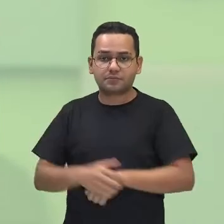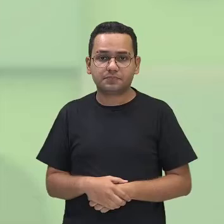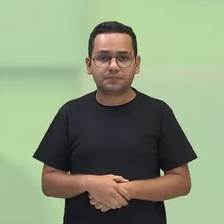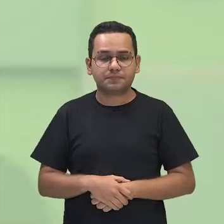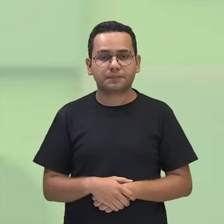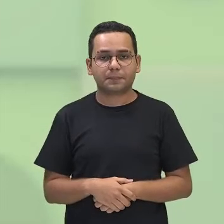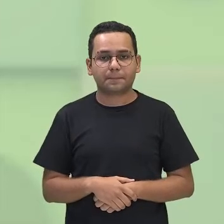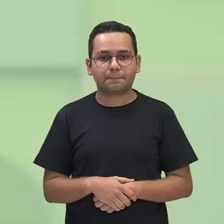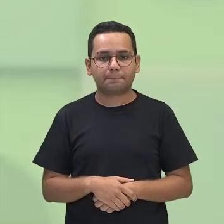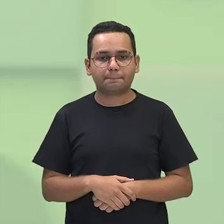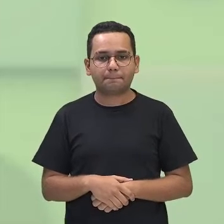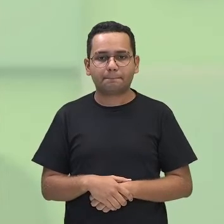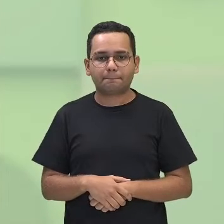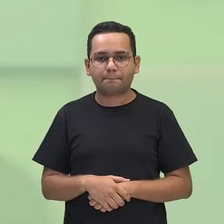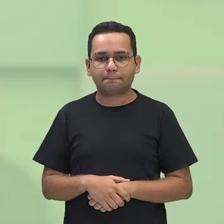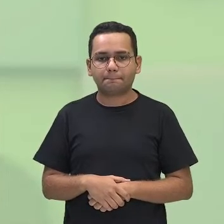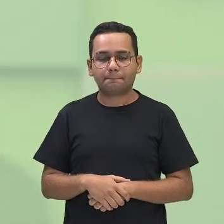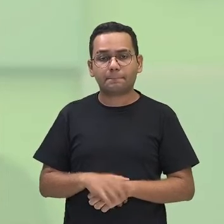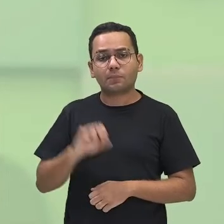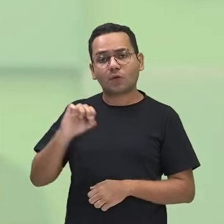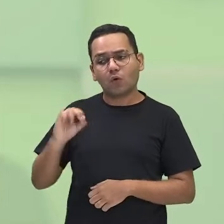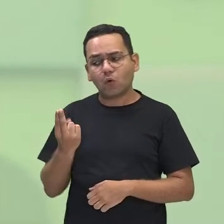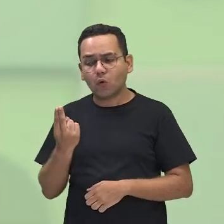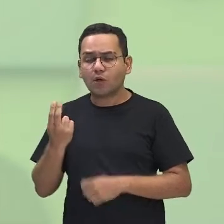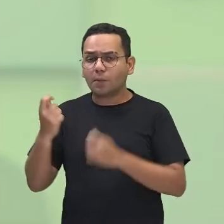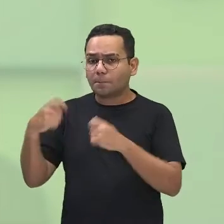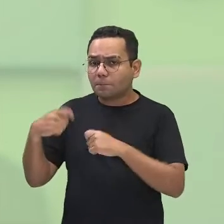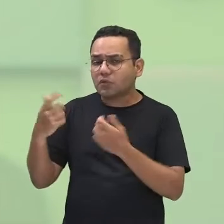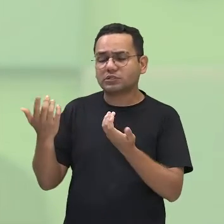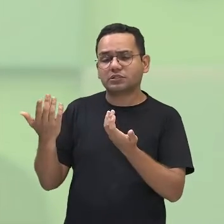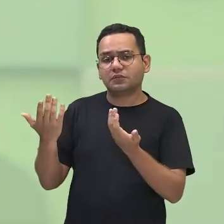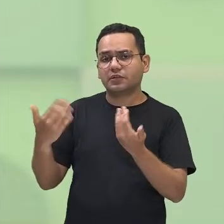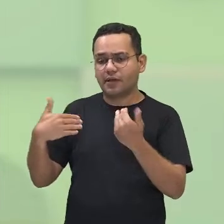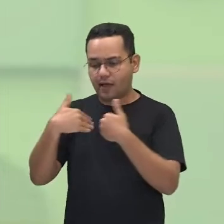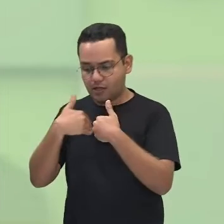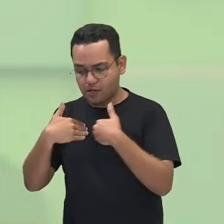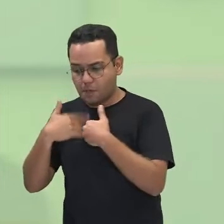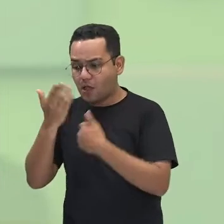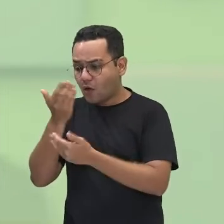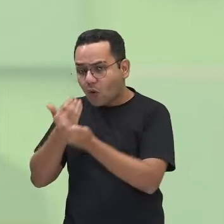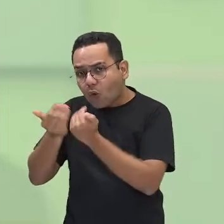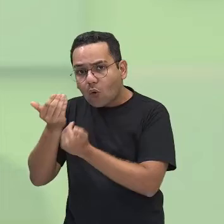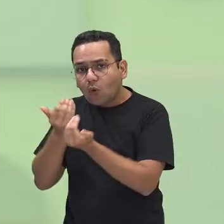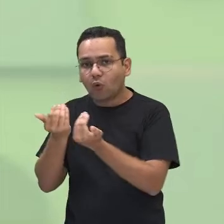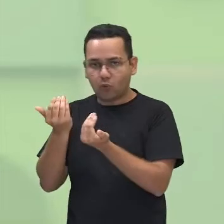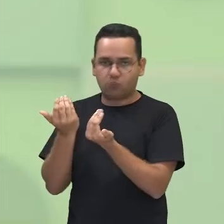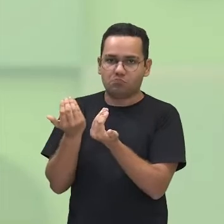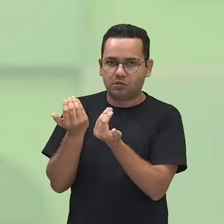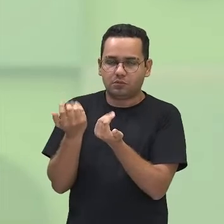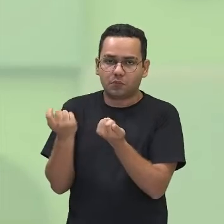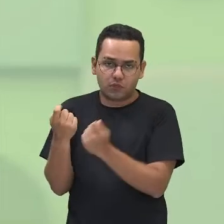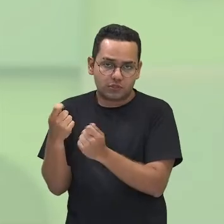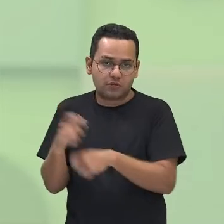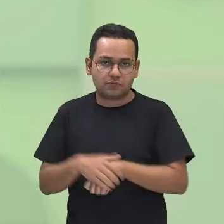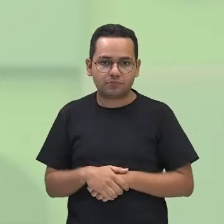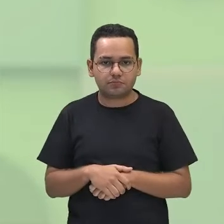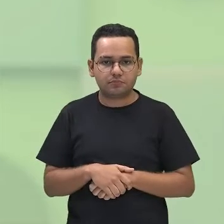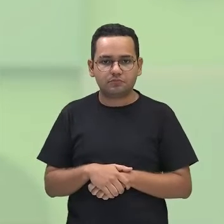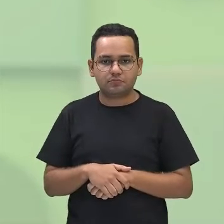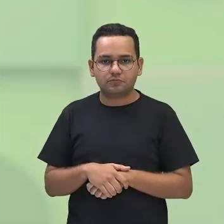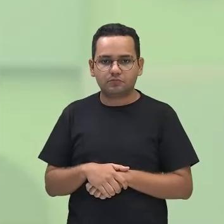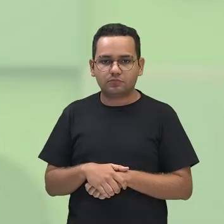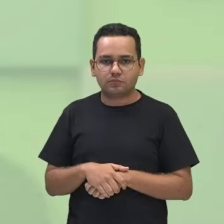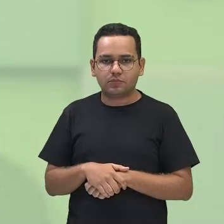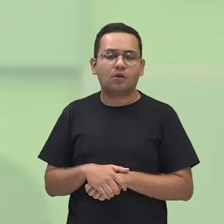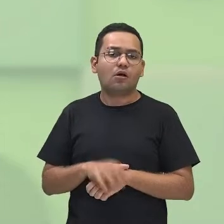então ele pode ser consumido também por animais. Esses animais podem transportar para as regiões